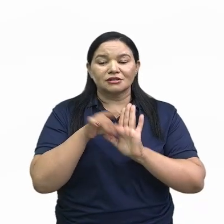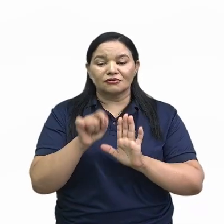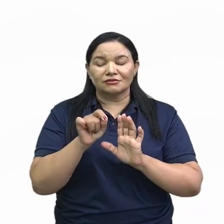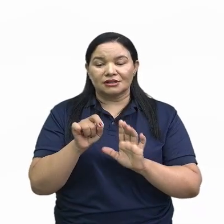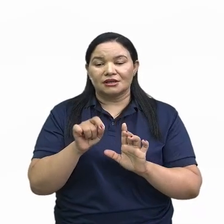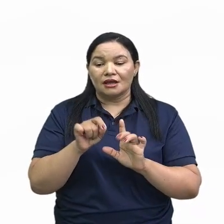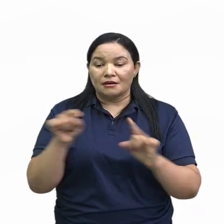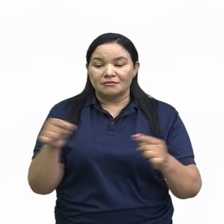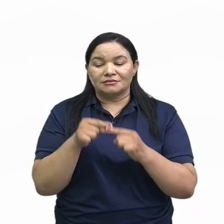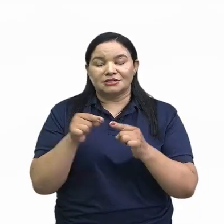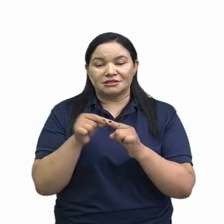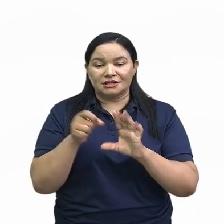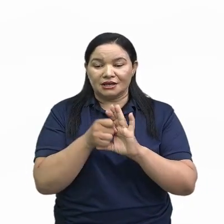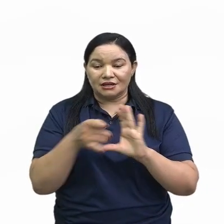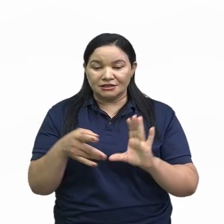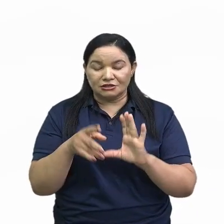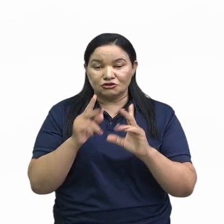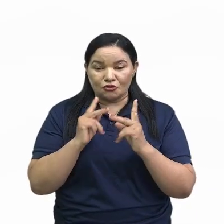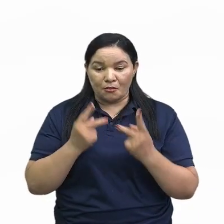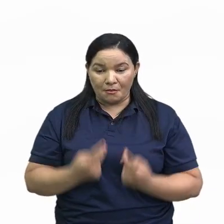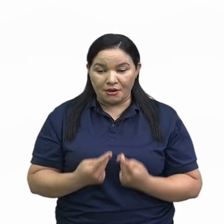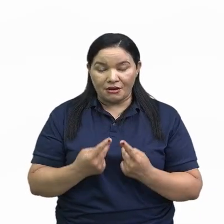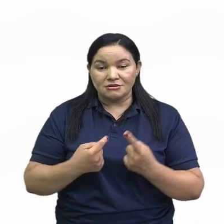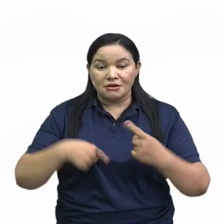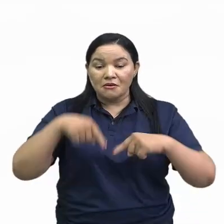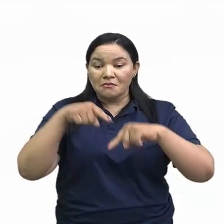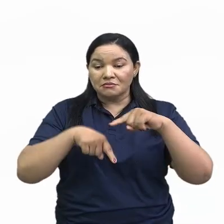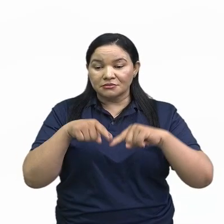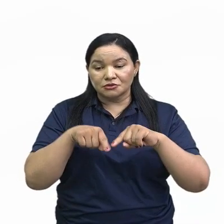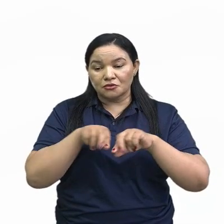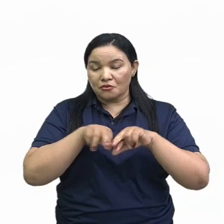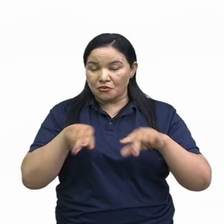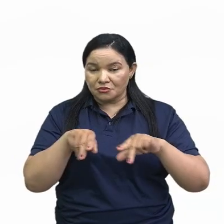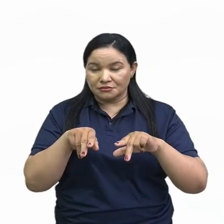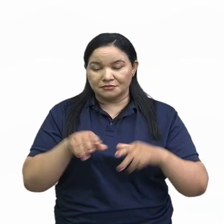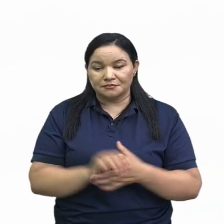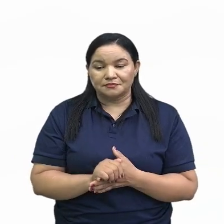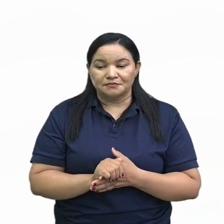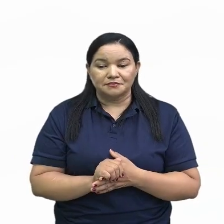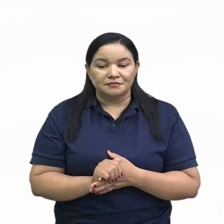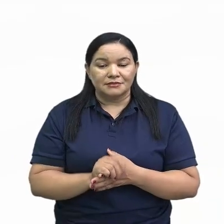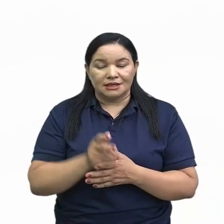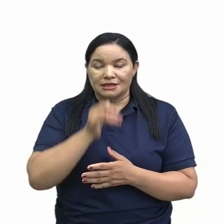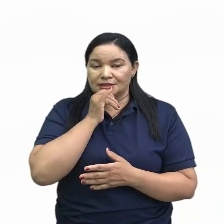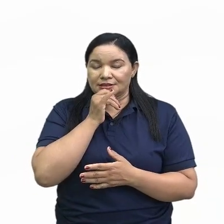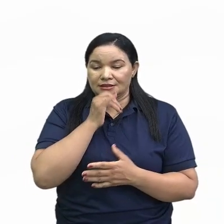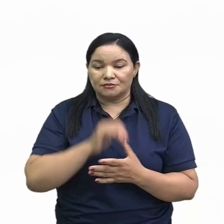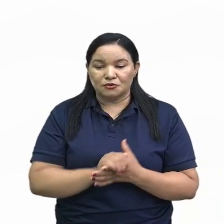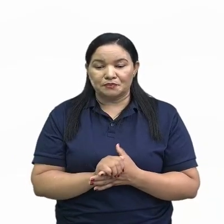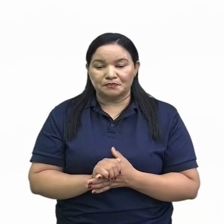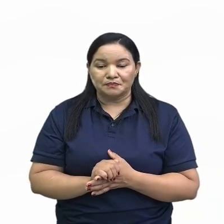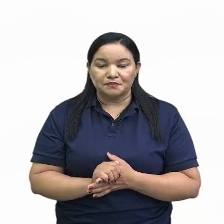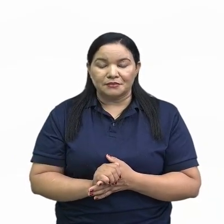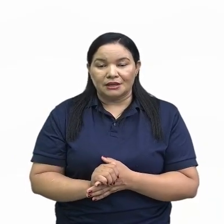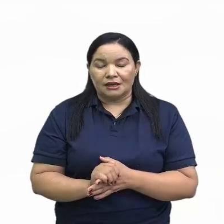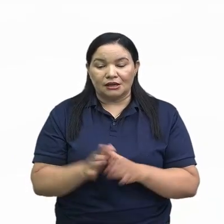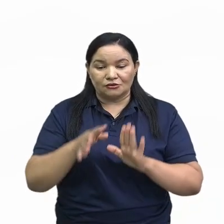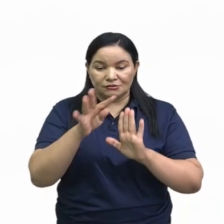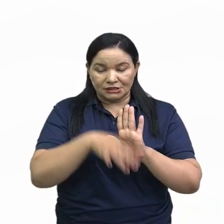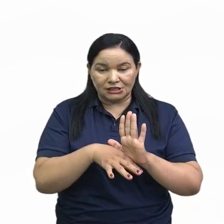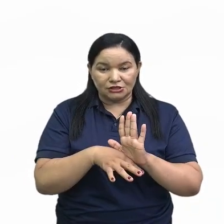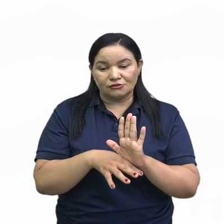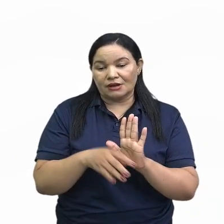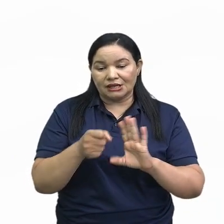com a atribuição de características humanas a seres não humanos, certo? Então, ocorre quando o texto atribui